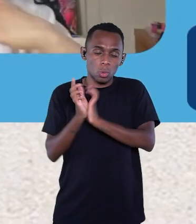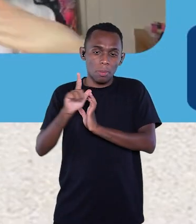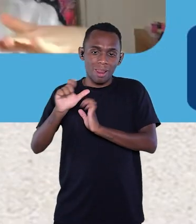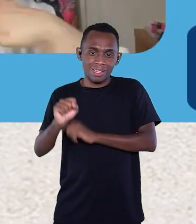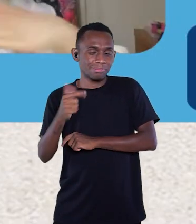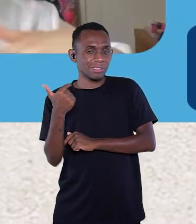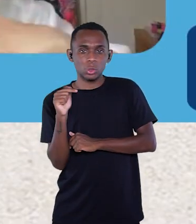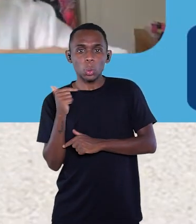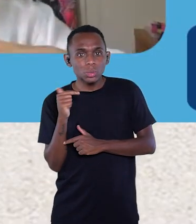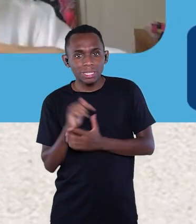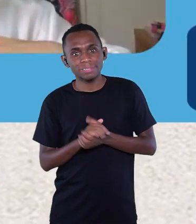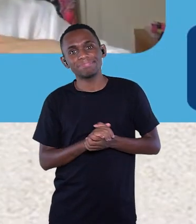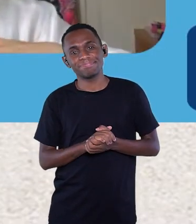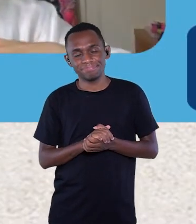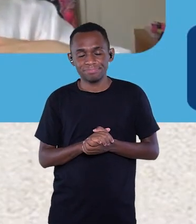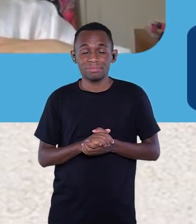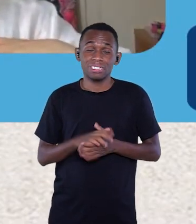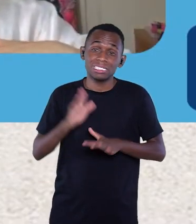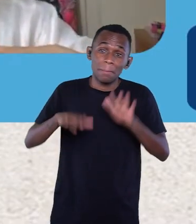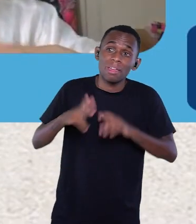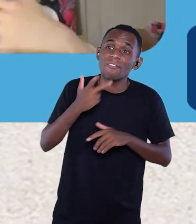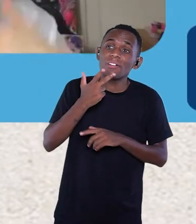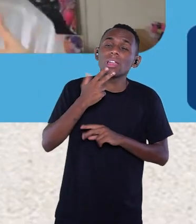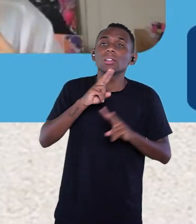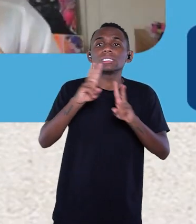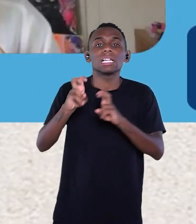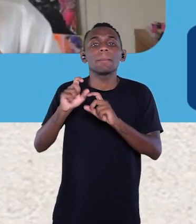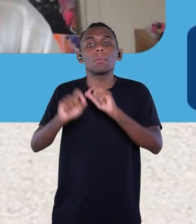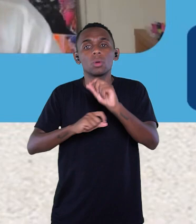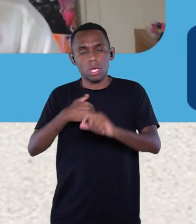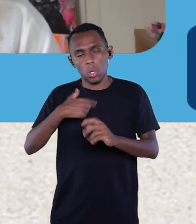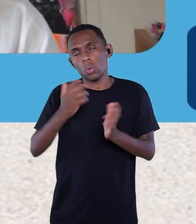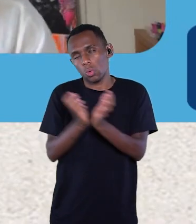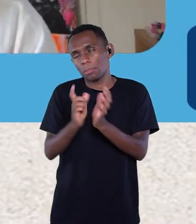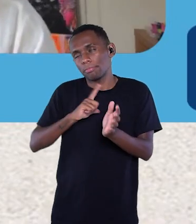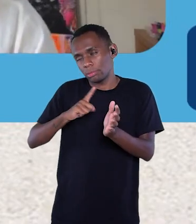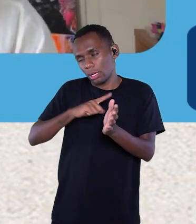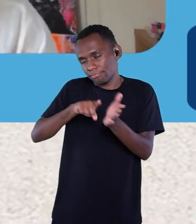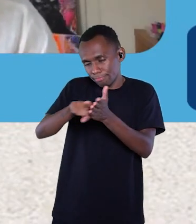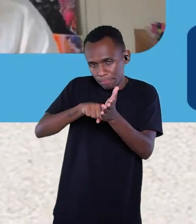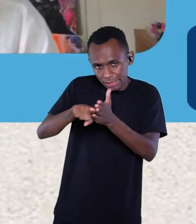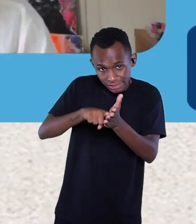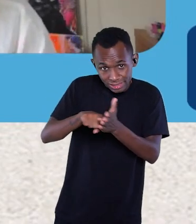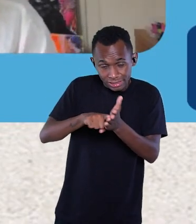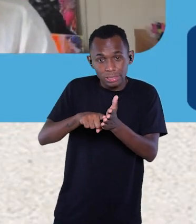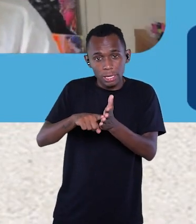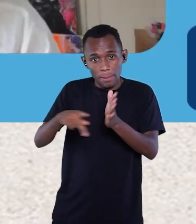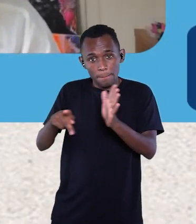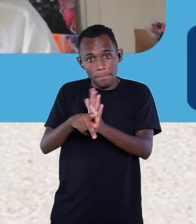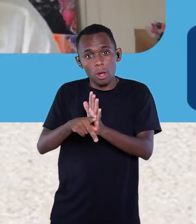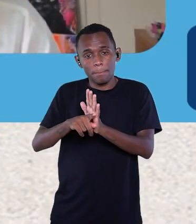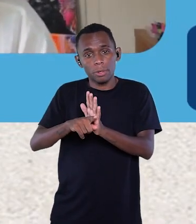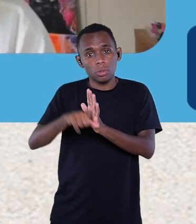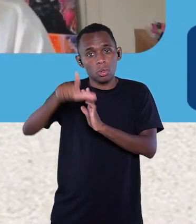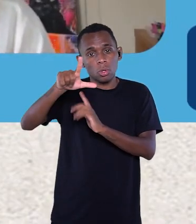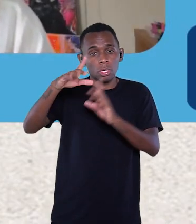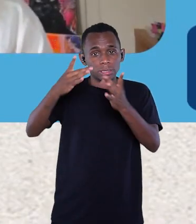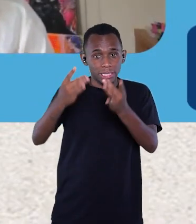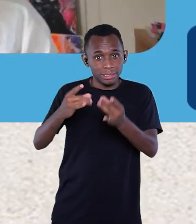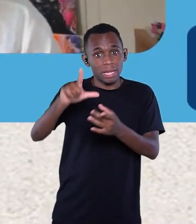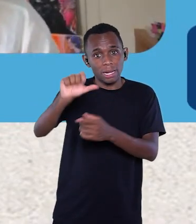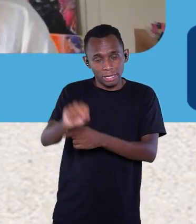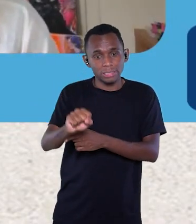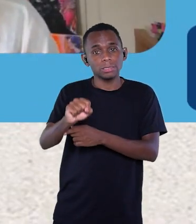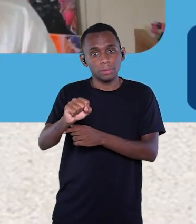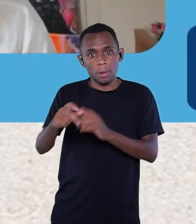Então, assim, às vezes a gente está falando sobre... eu faço parte de um grupo de pesquisa, grupo de estudos em lesbianidades da UFMG,